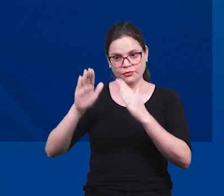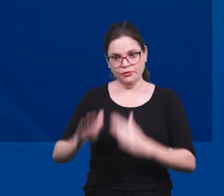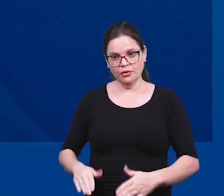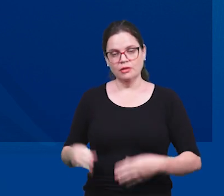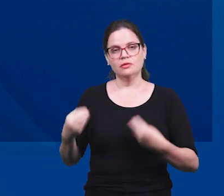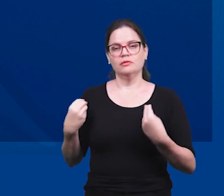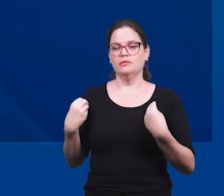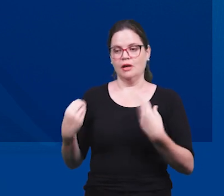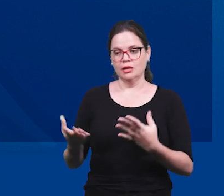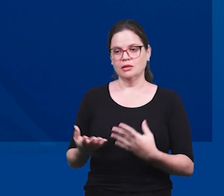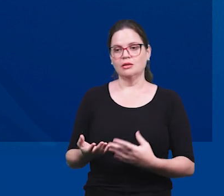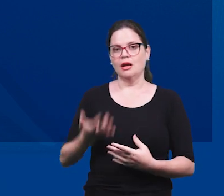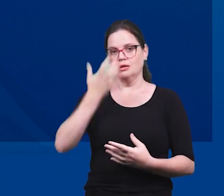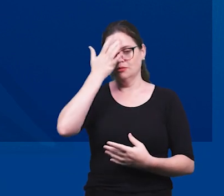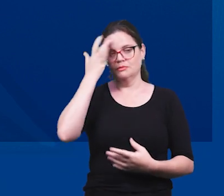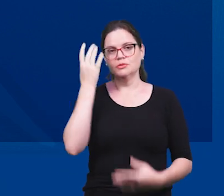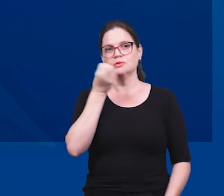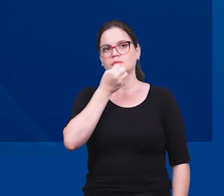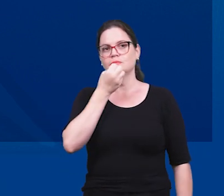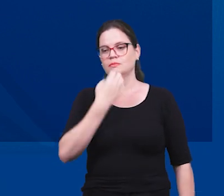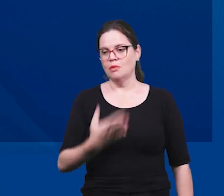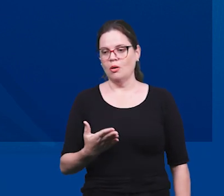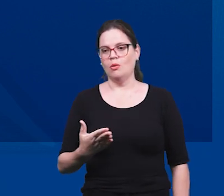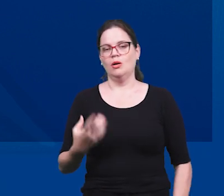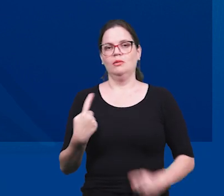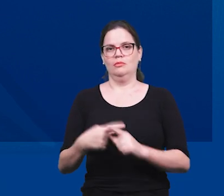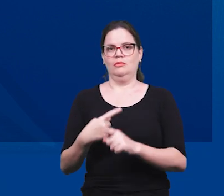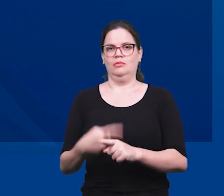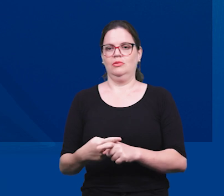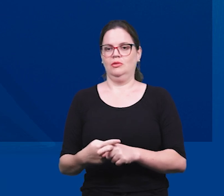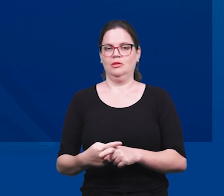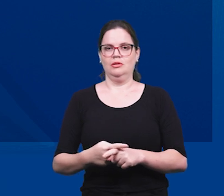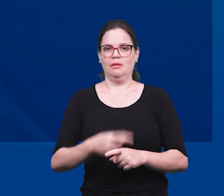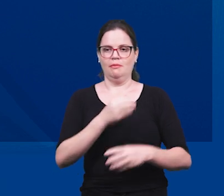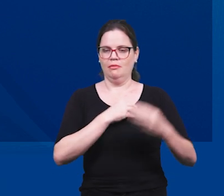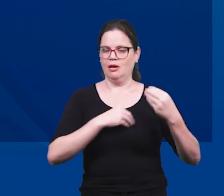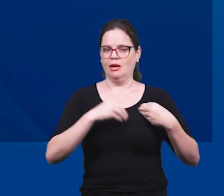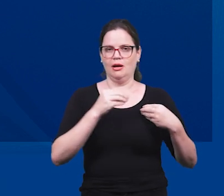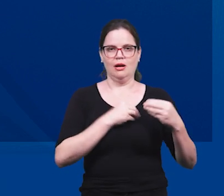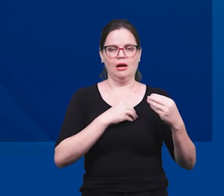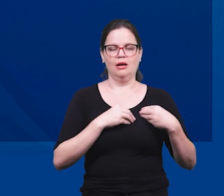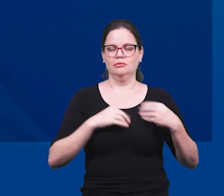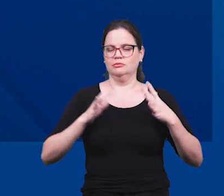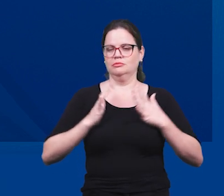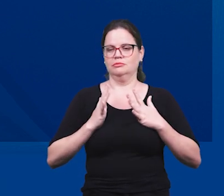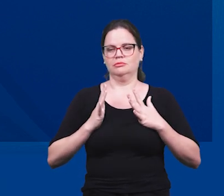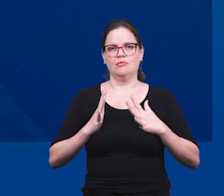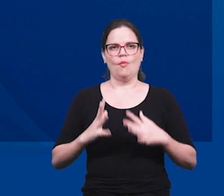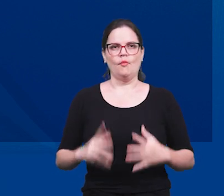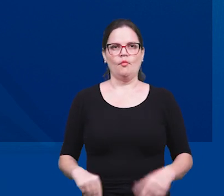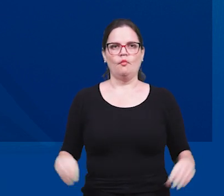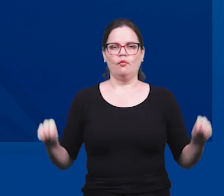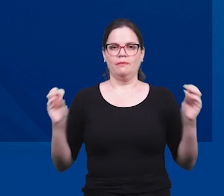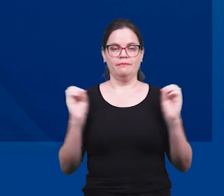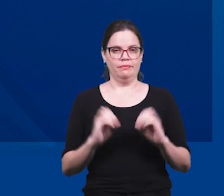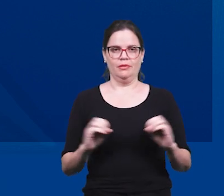são boas e não se